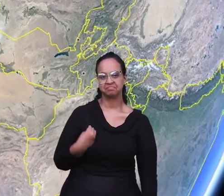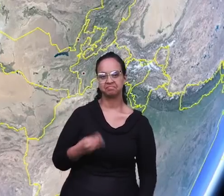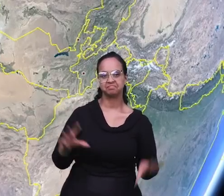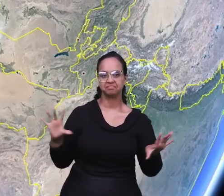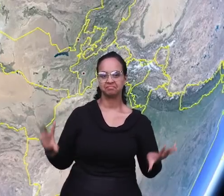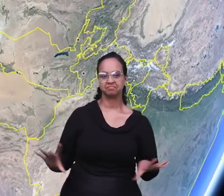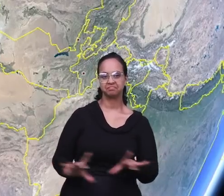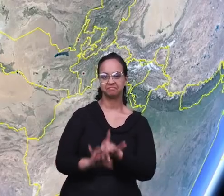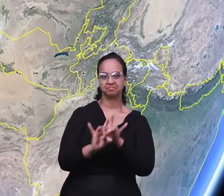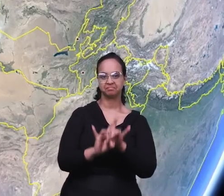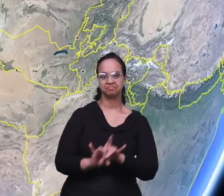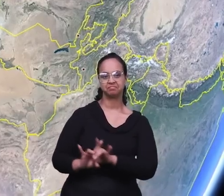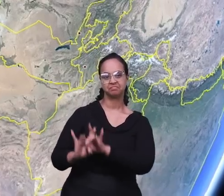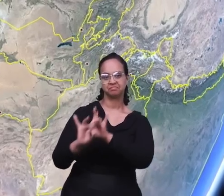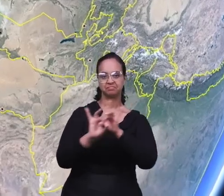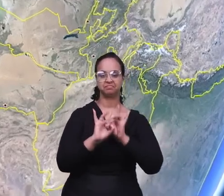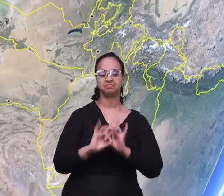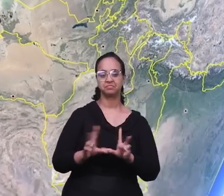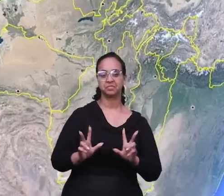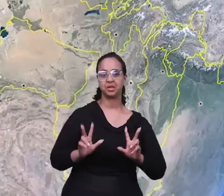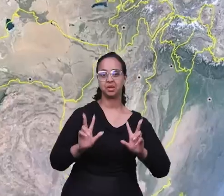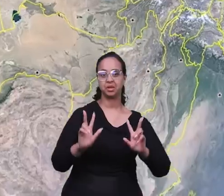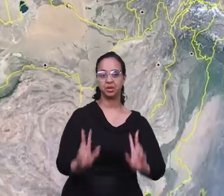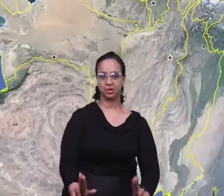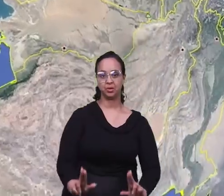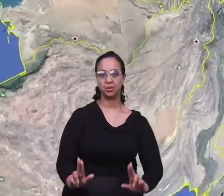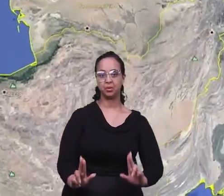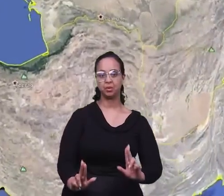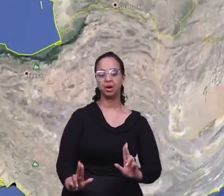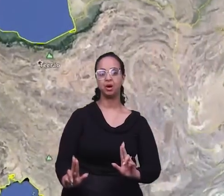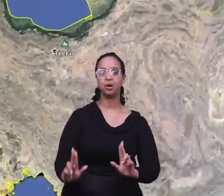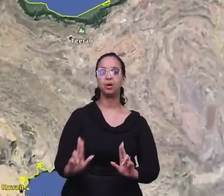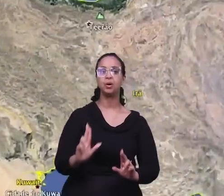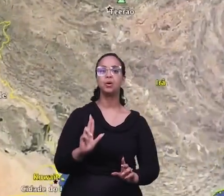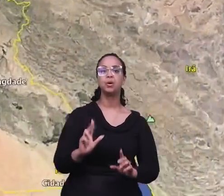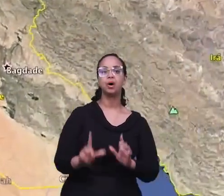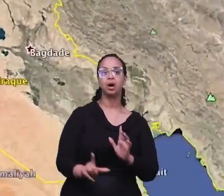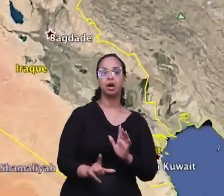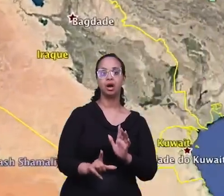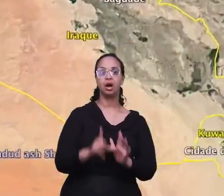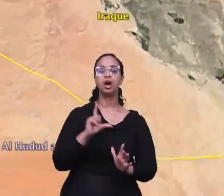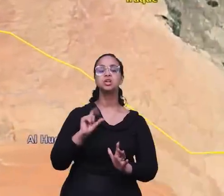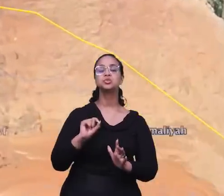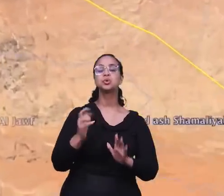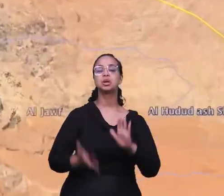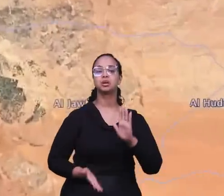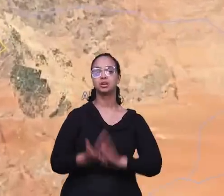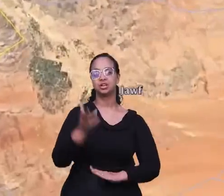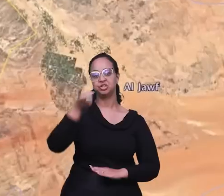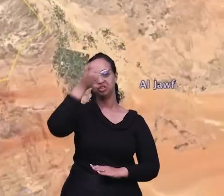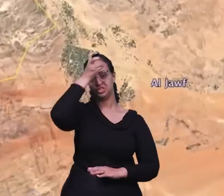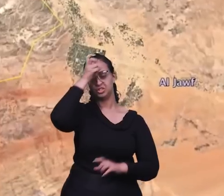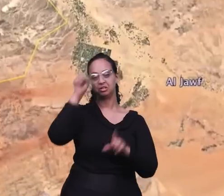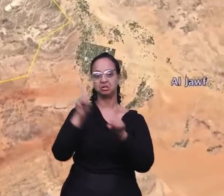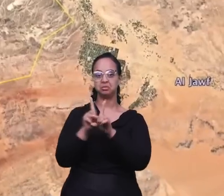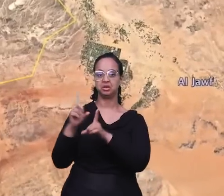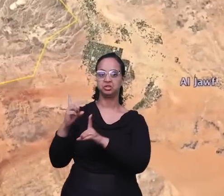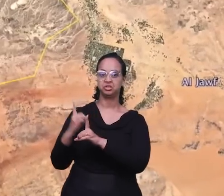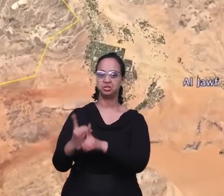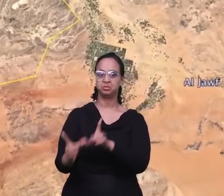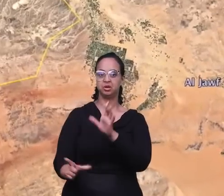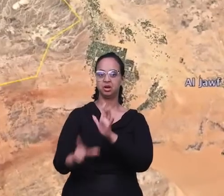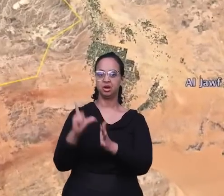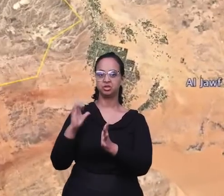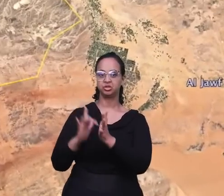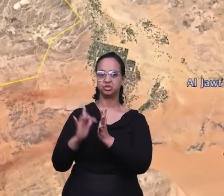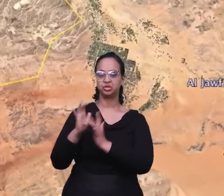um momento de unidade e comunhão, como viveram os hebreus na saída do Egito e os discípulos com o Senhor Jesus